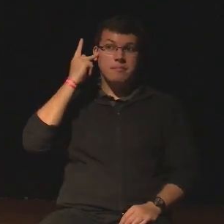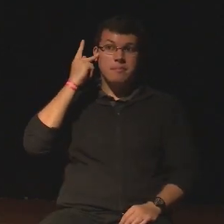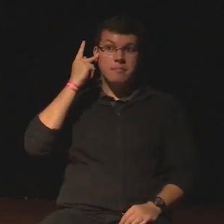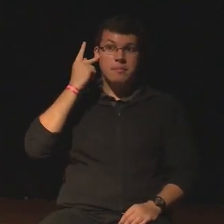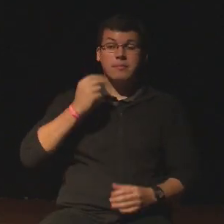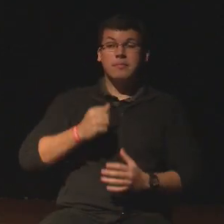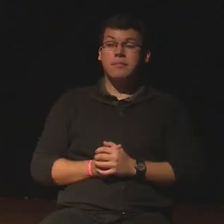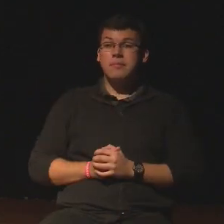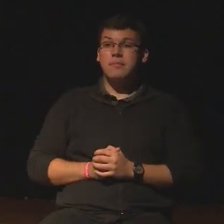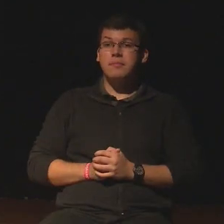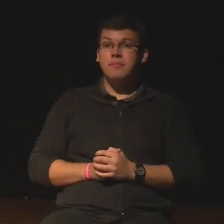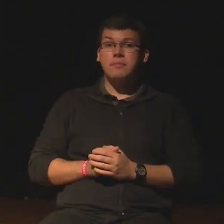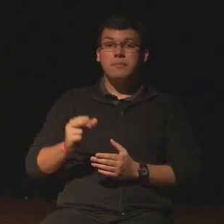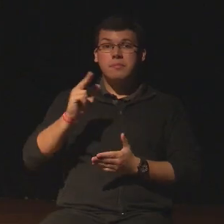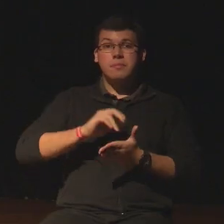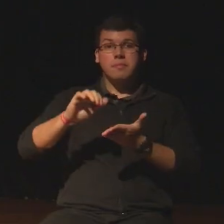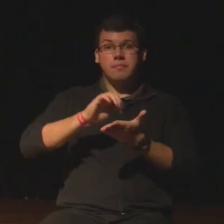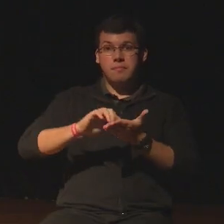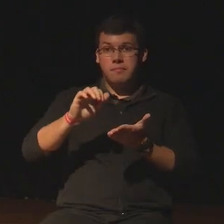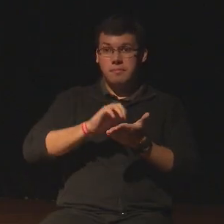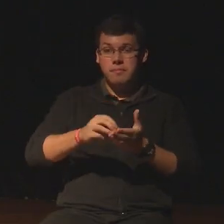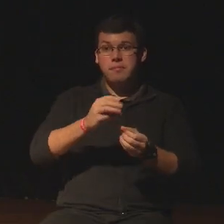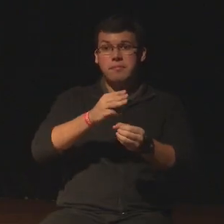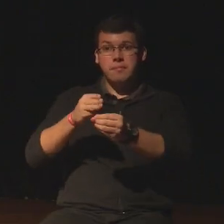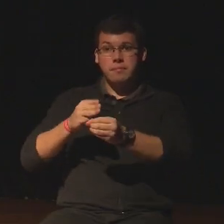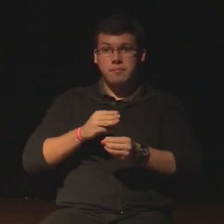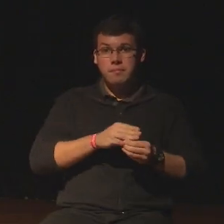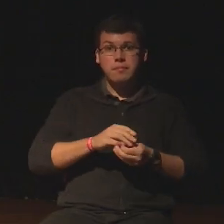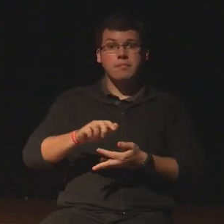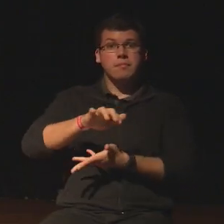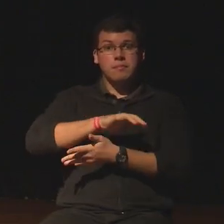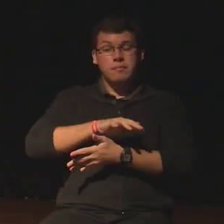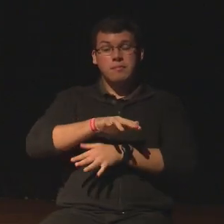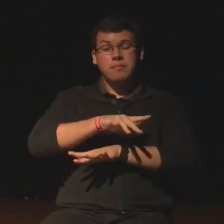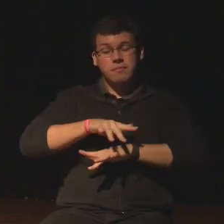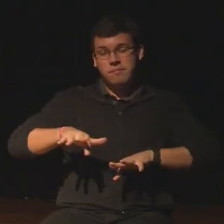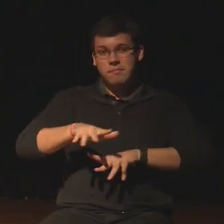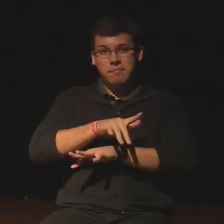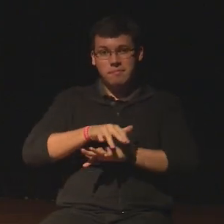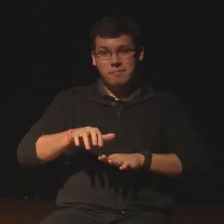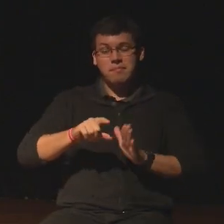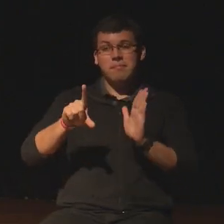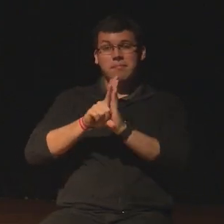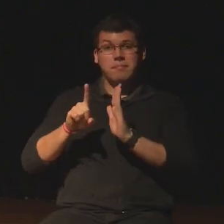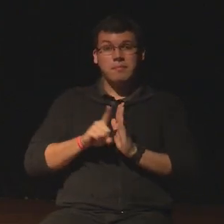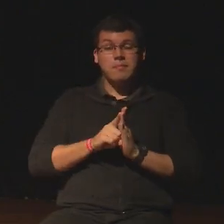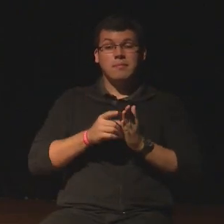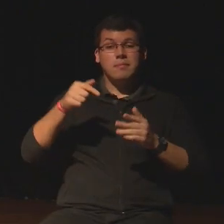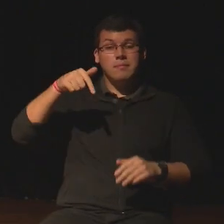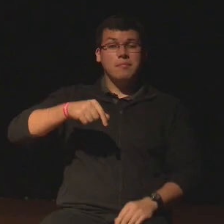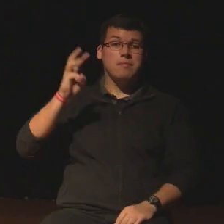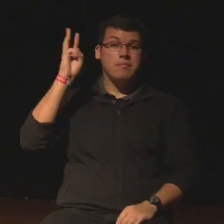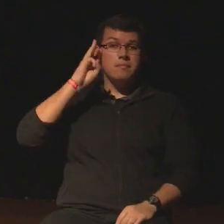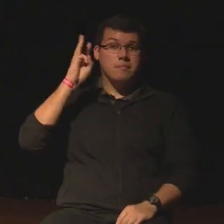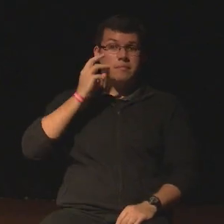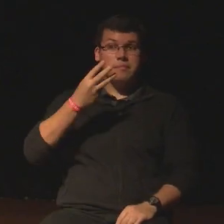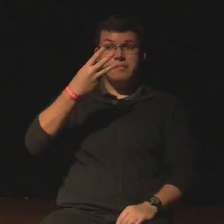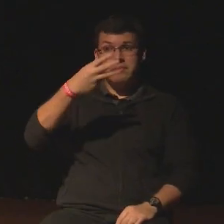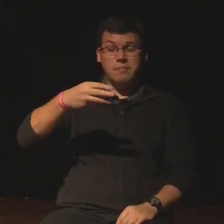Secretaria Municipal de Urbanismo e Licenciamento, realiza nesta terça-feira, 13 de maio, essa audiência pública